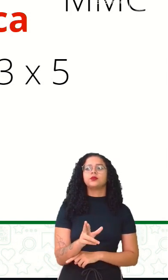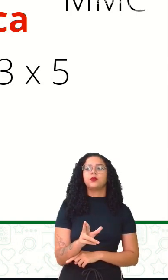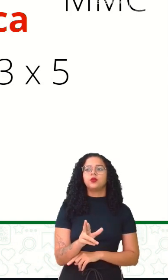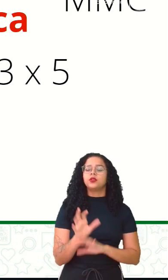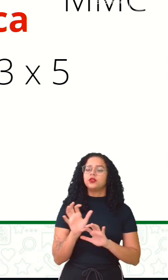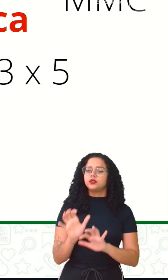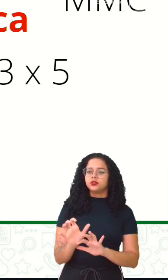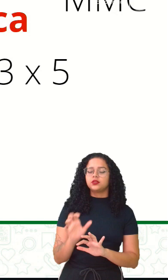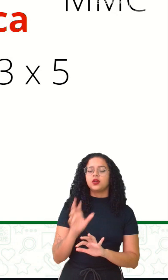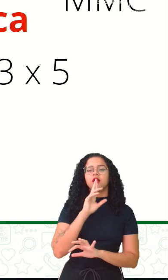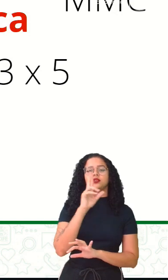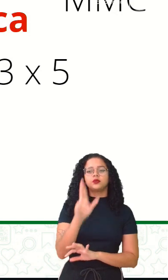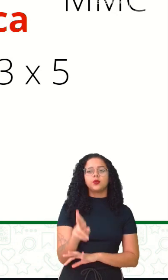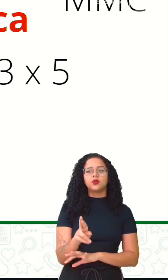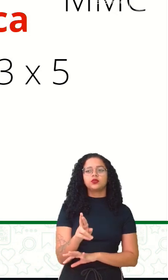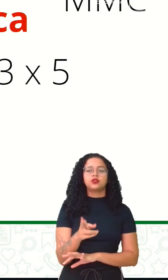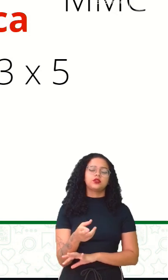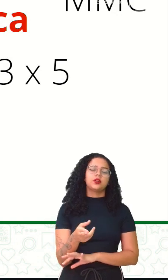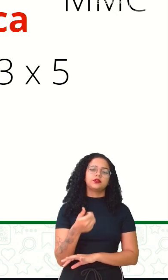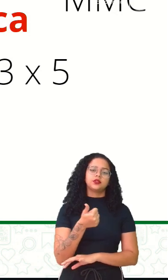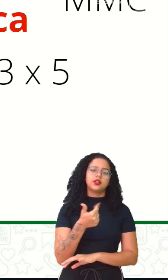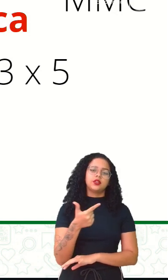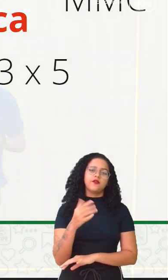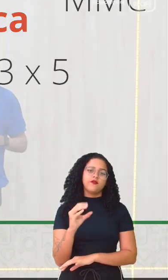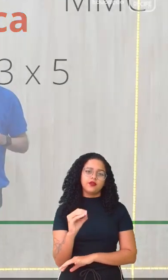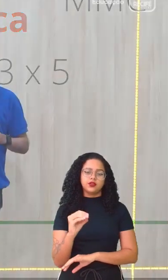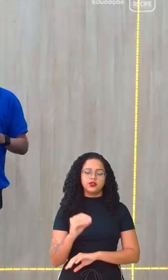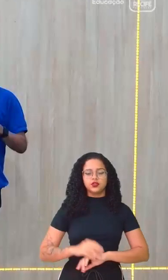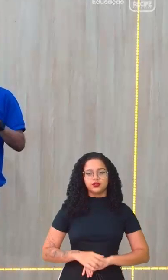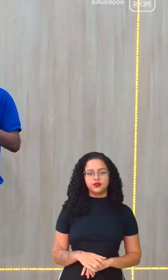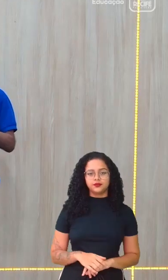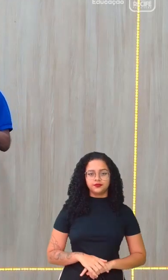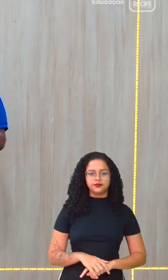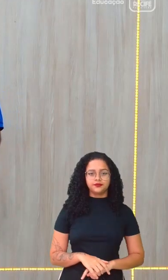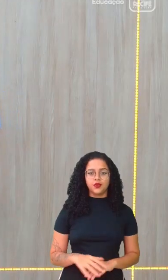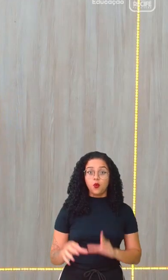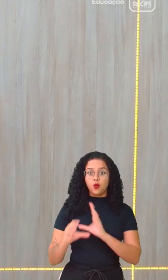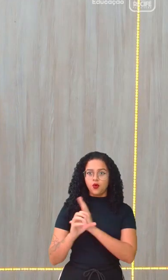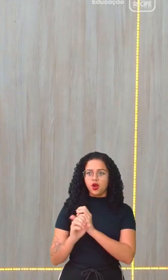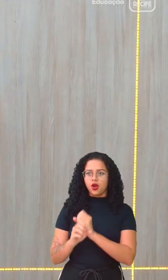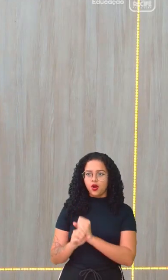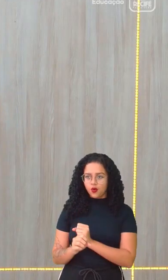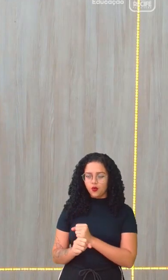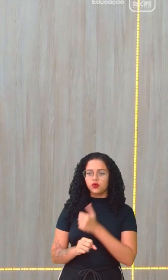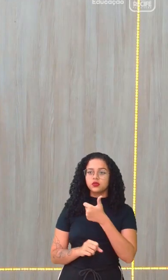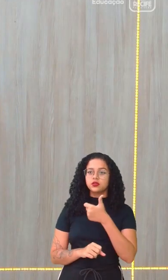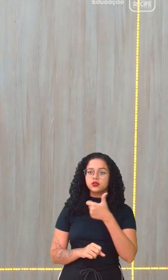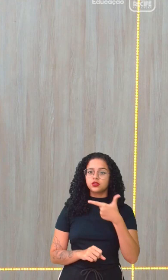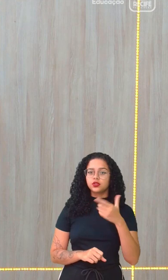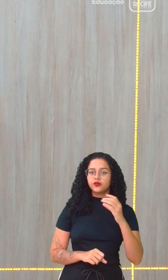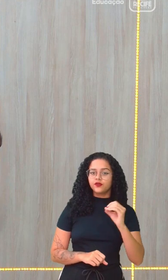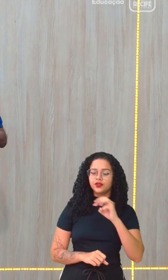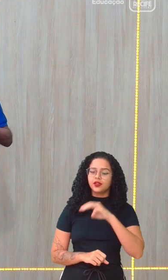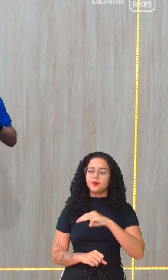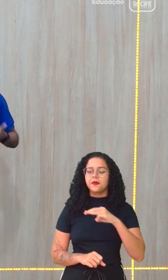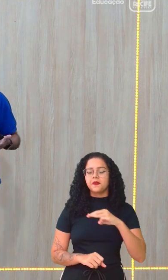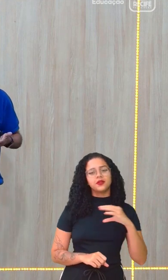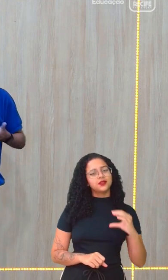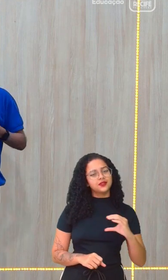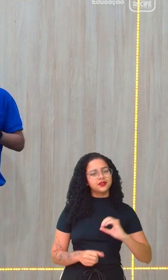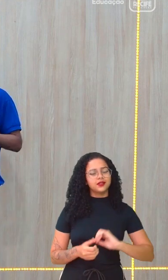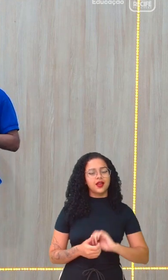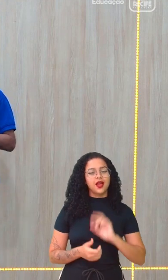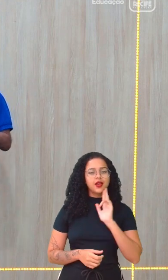aí vai ter aí a resposta aí, 120, que é o cálculo aí 120